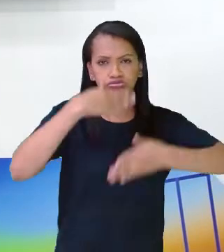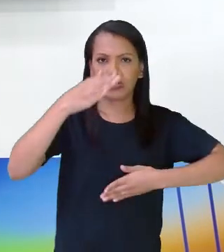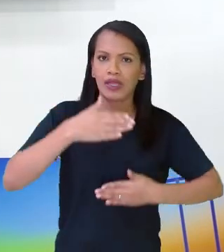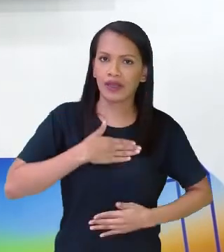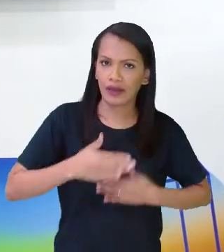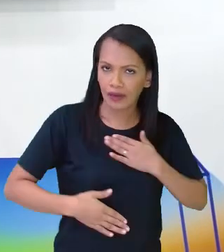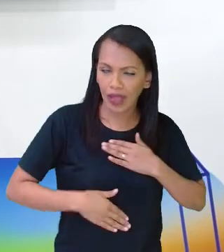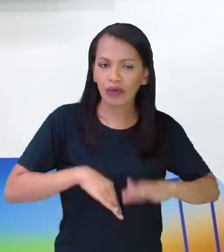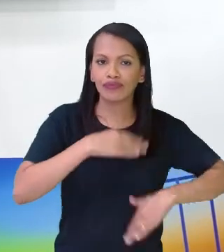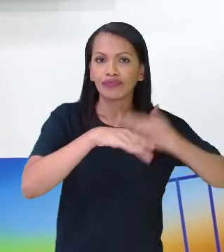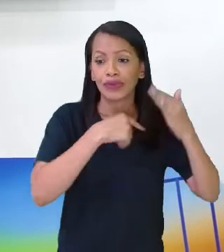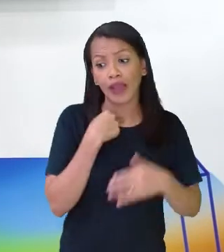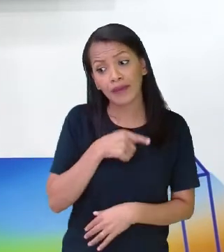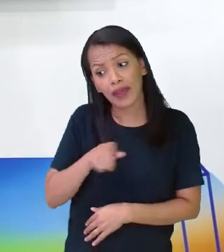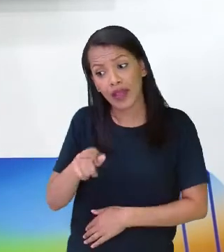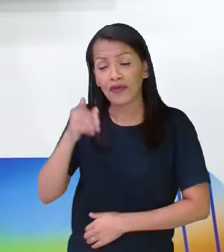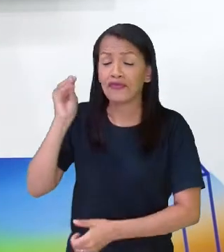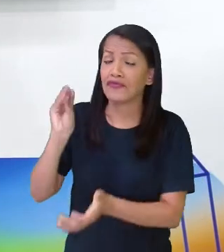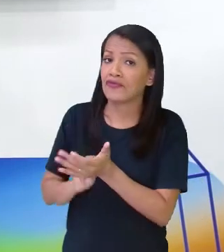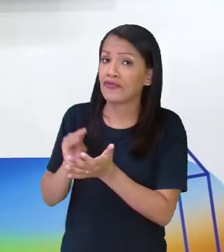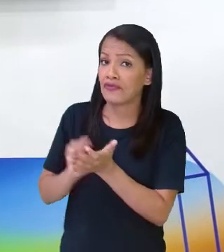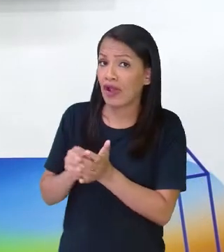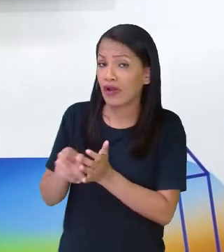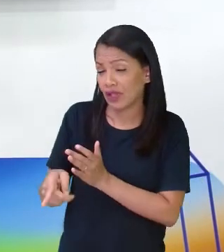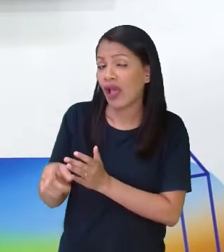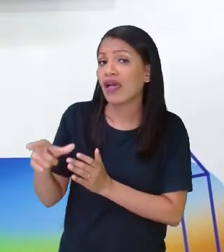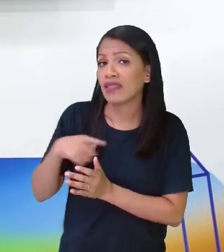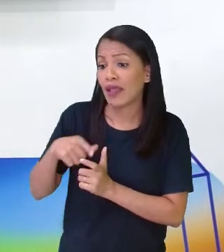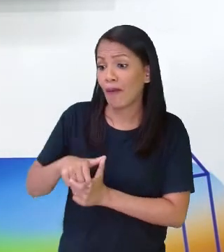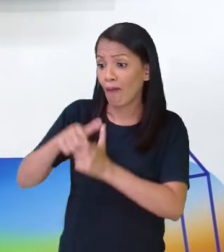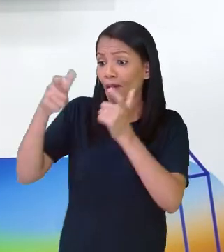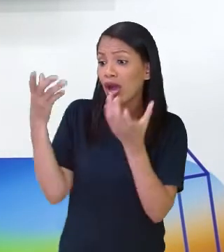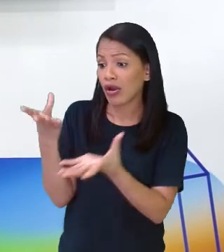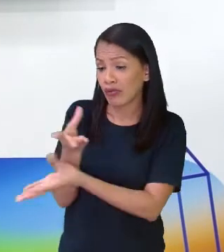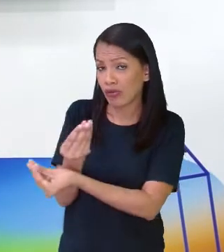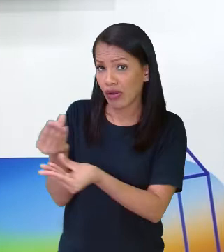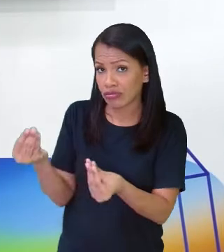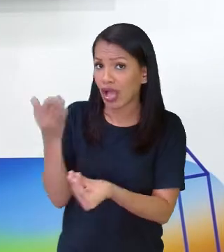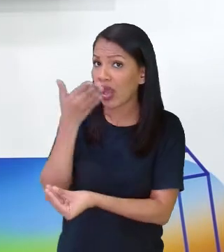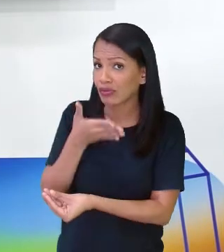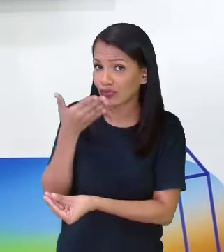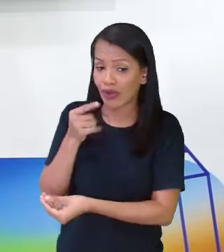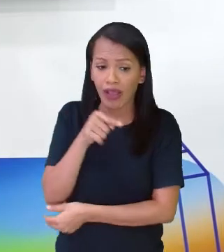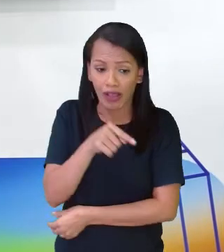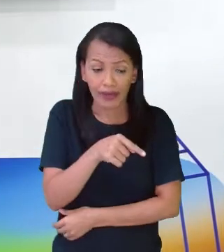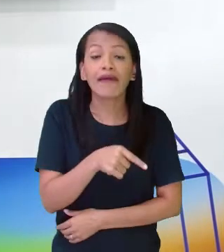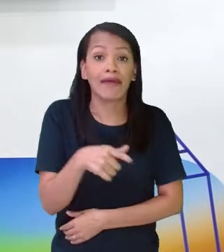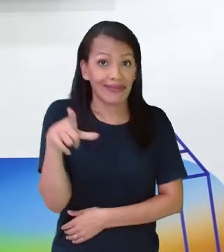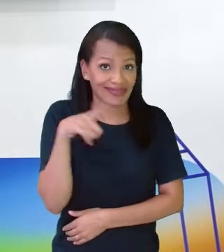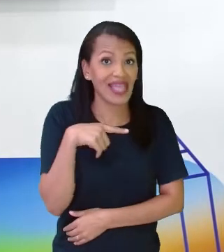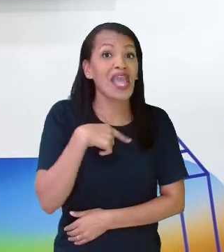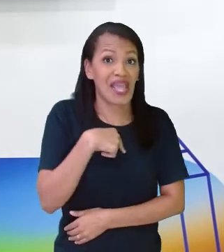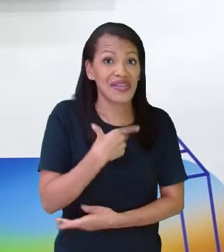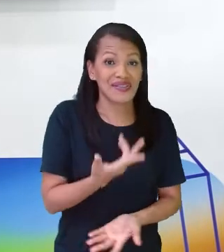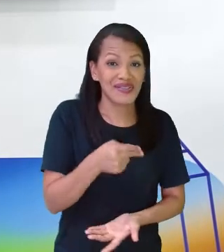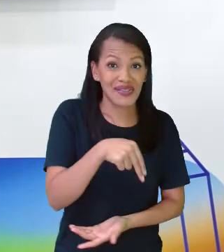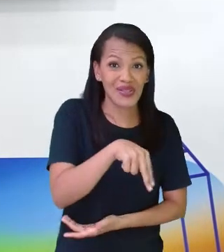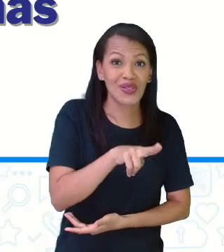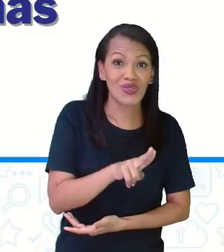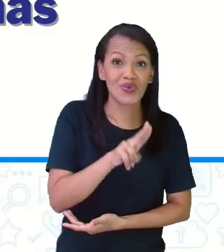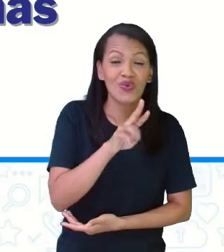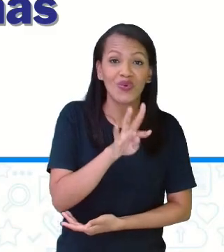Falta nutrientes e tem excesso de açúcar, tem excesso de sal.